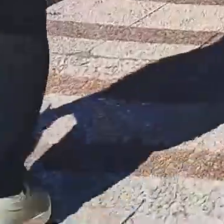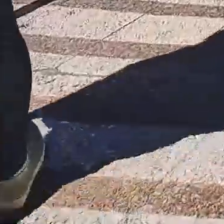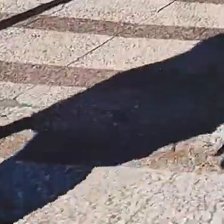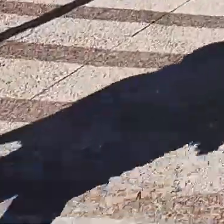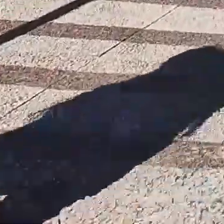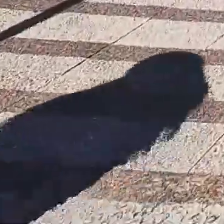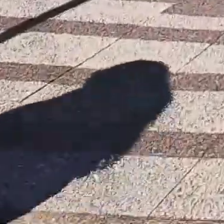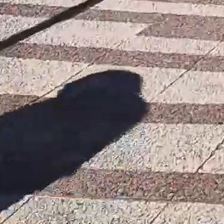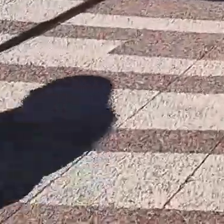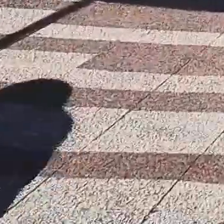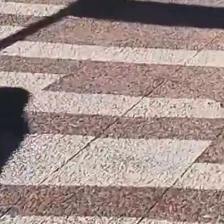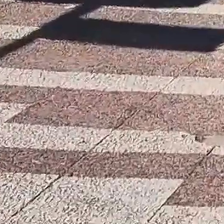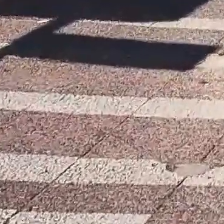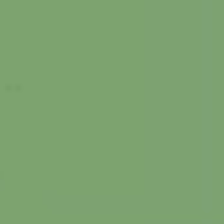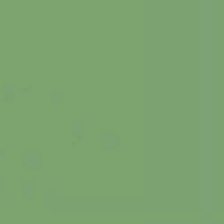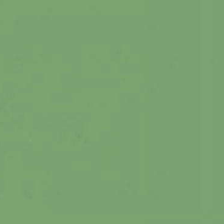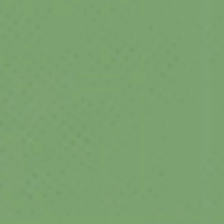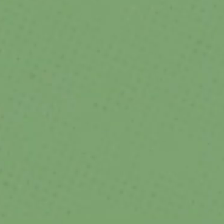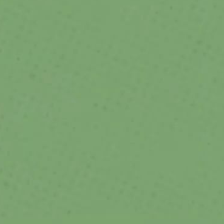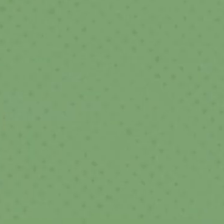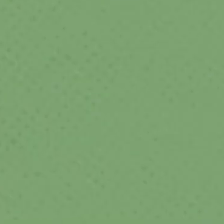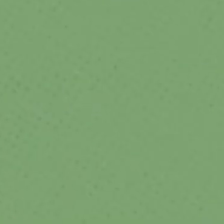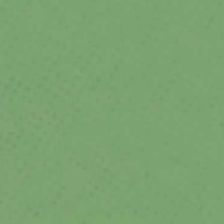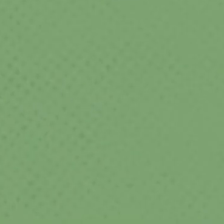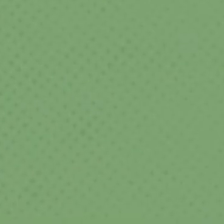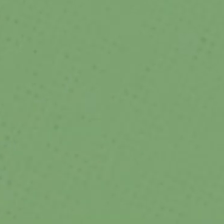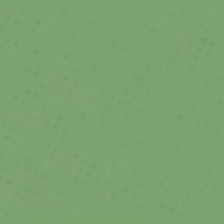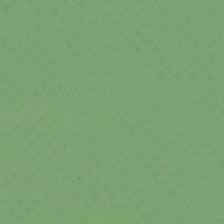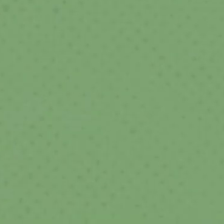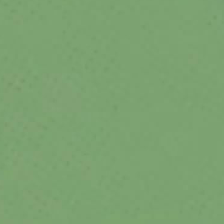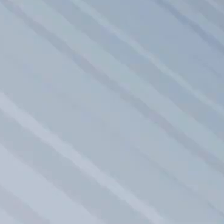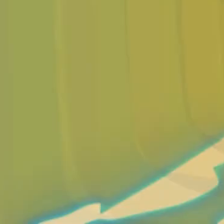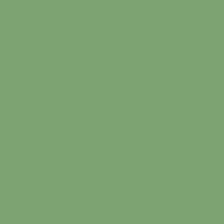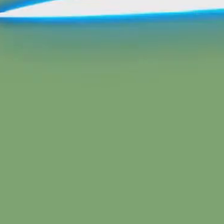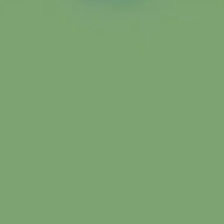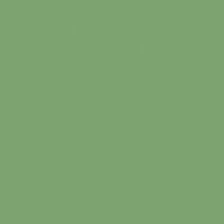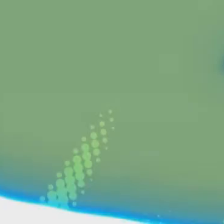Justiça Eleitoral apresenta